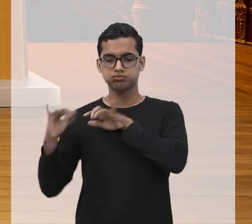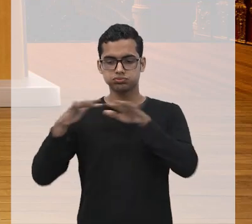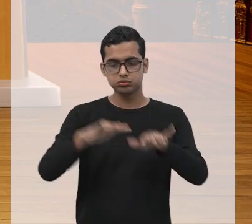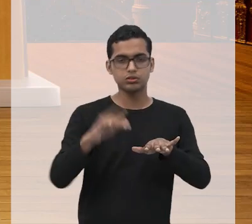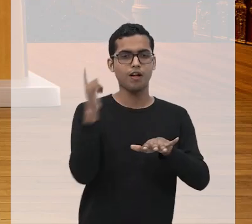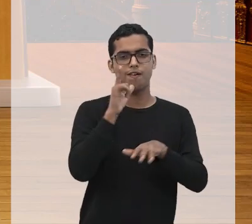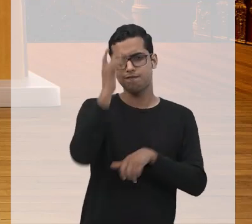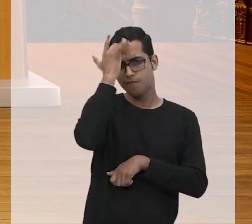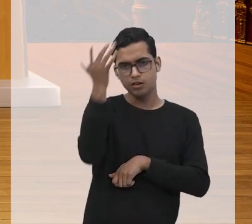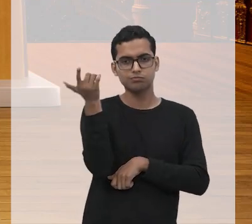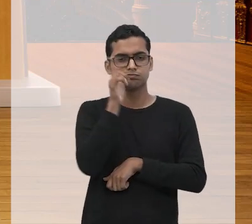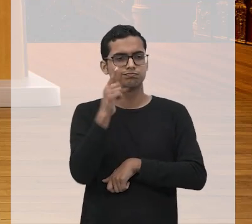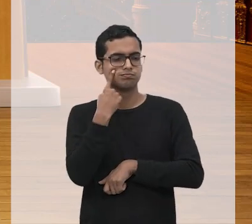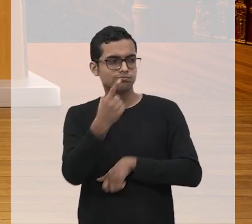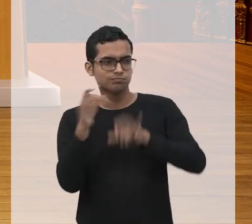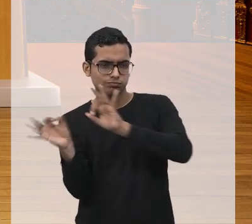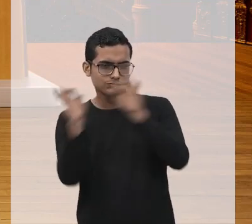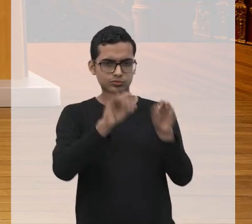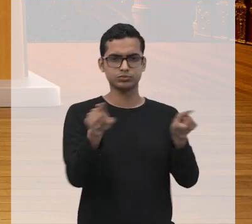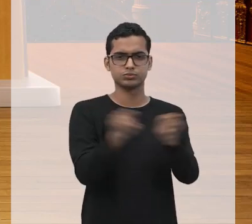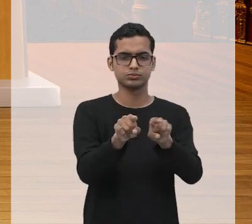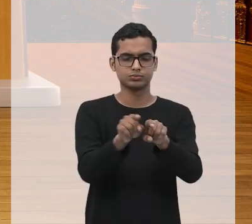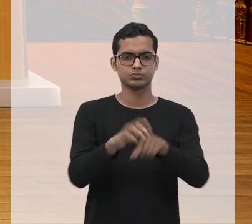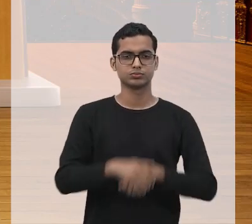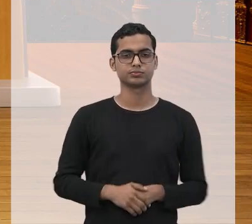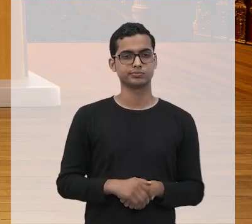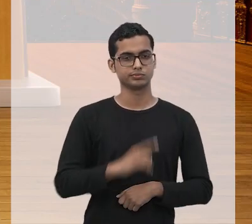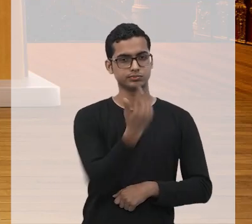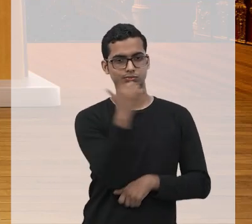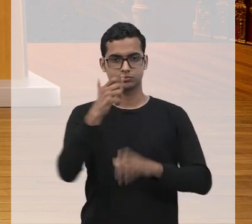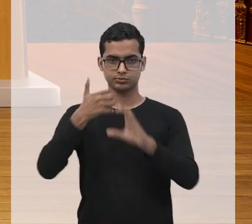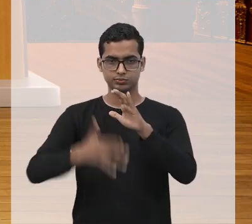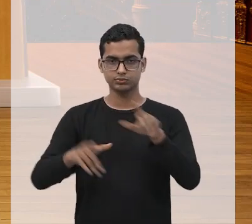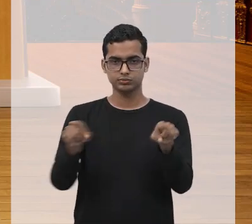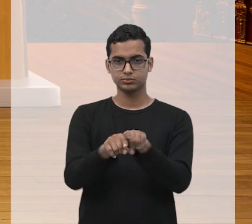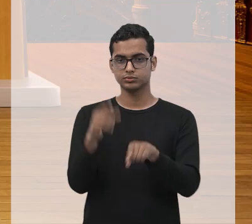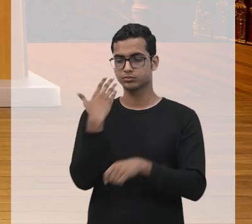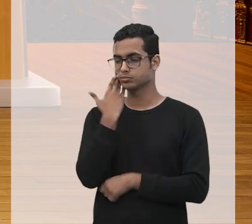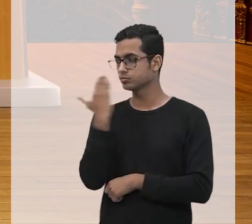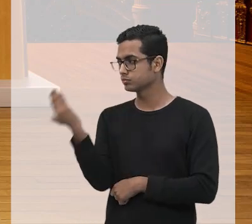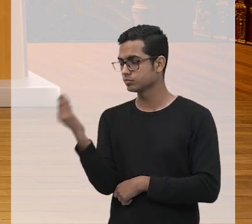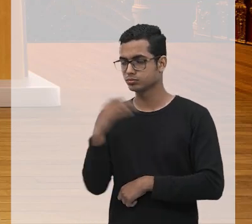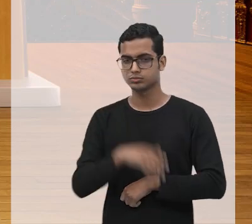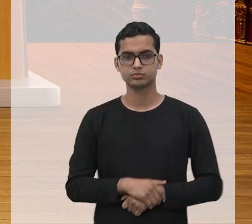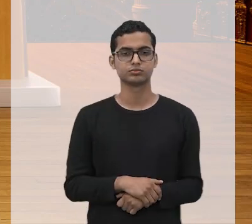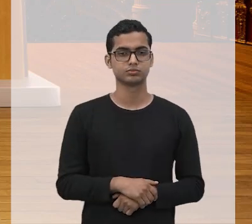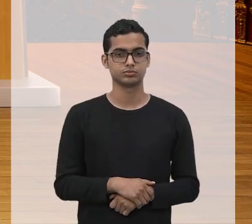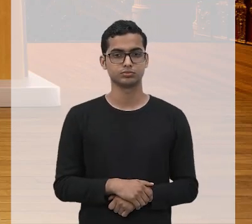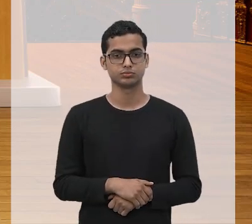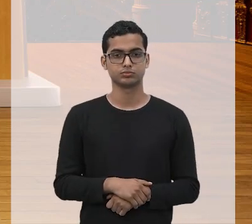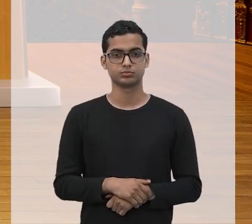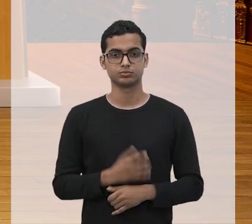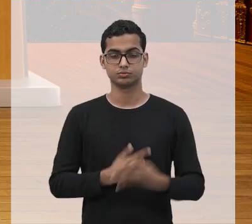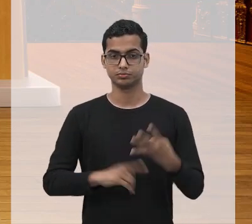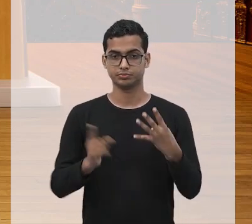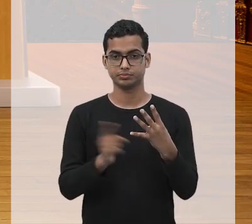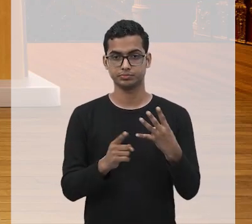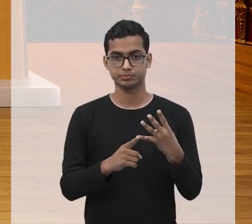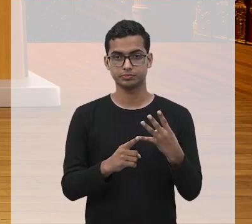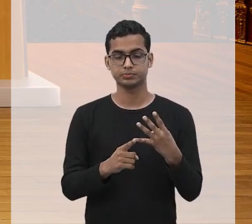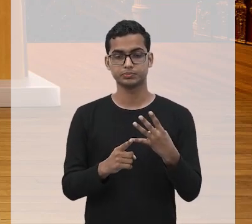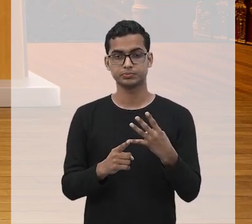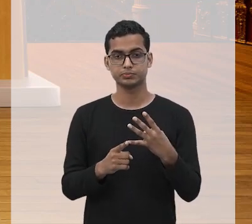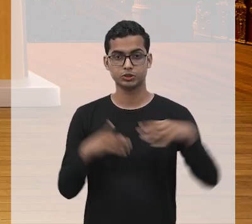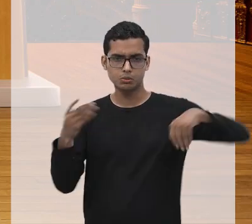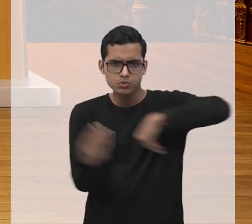forma fácil. Outra característica é a mistura de elementos da cultura indígena, como a música e a dança. E esse é